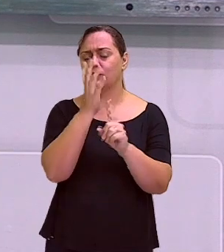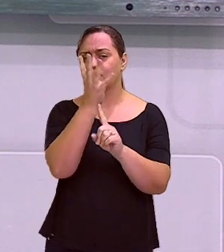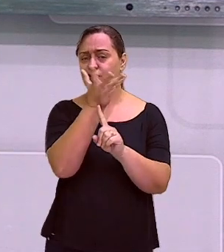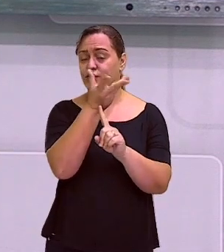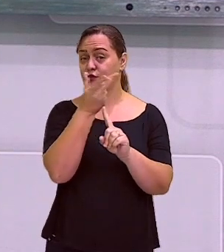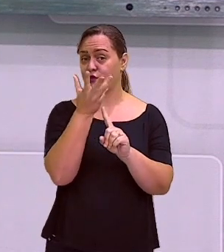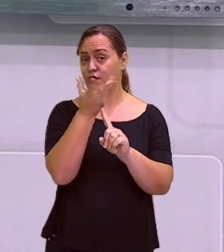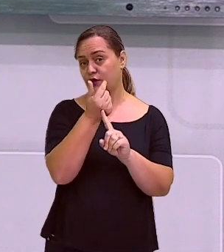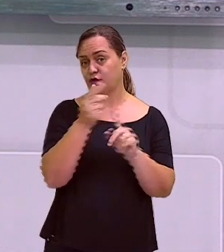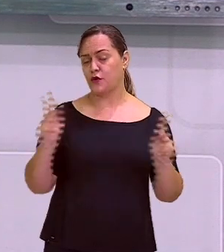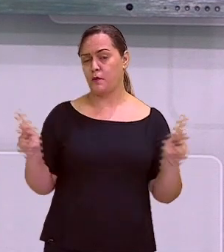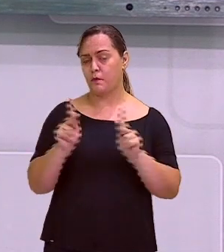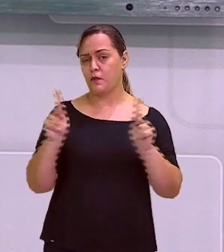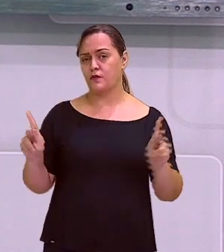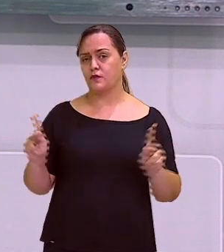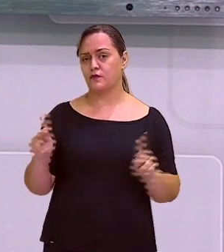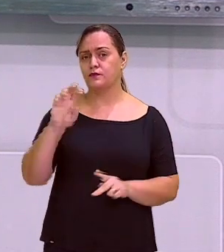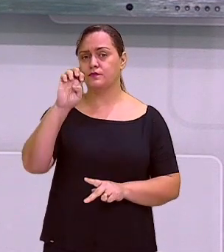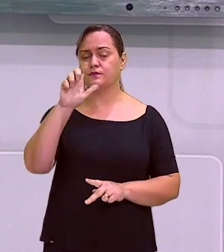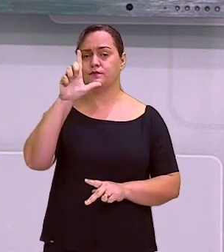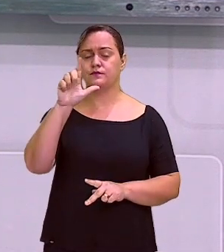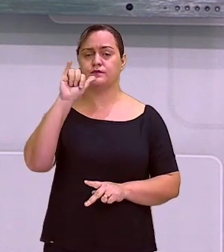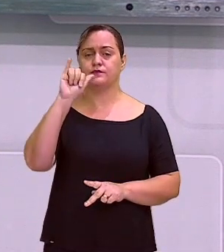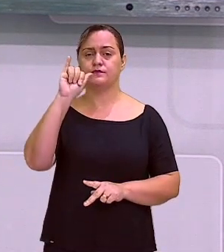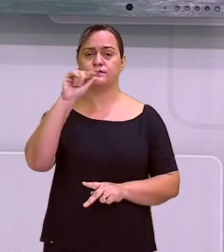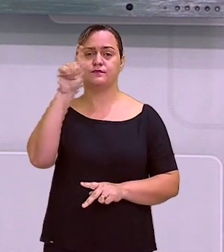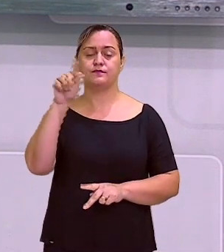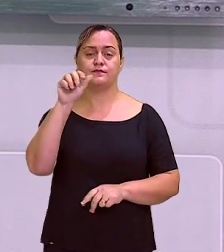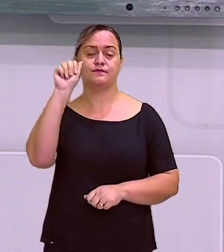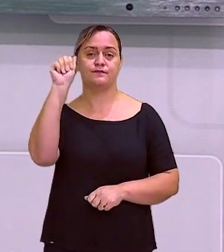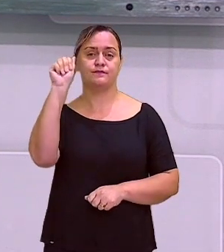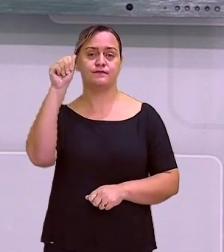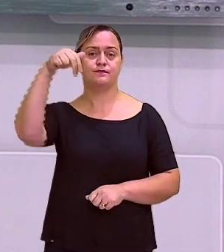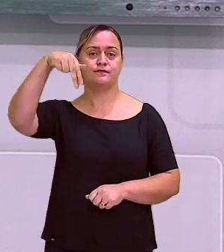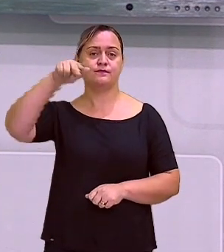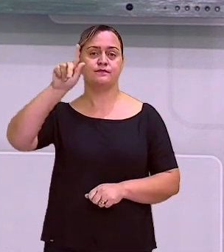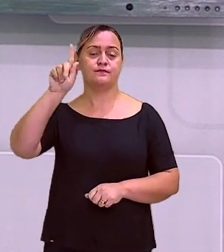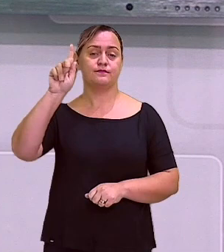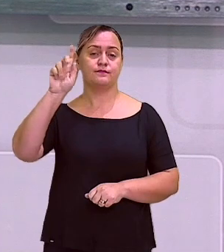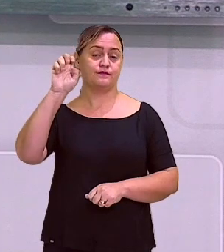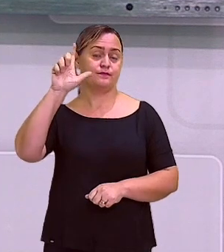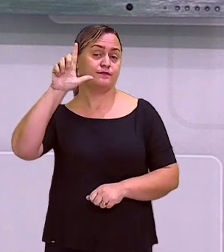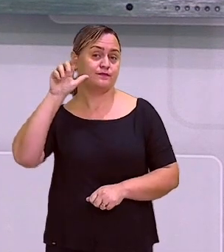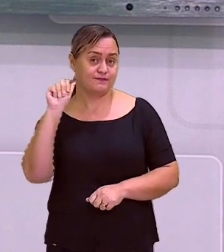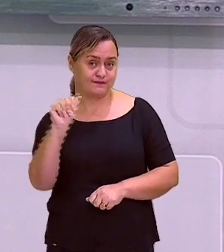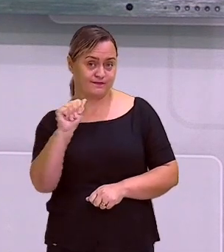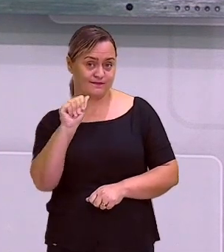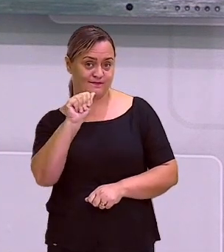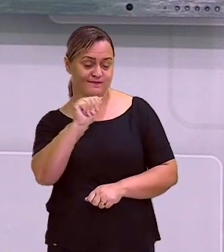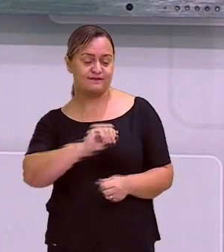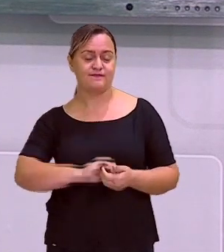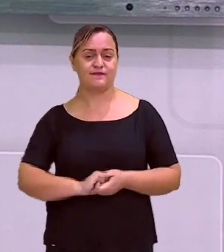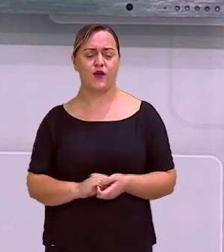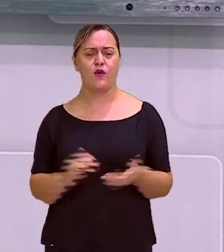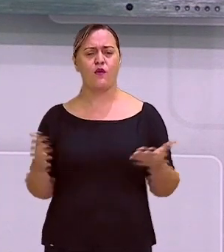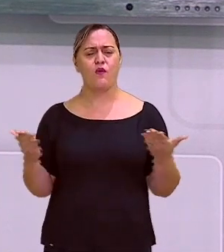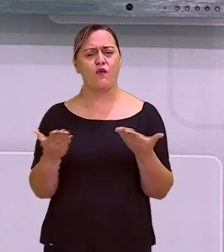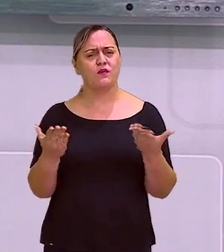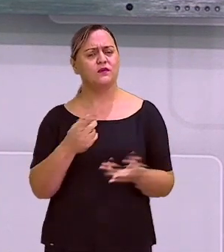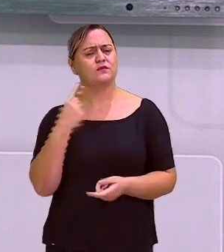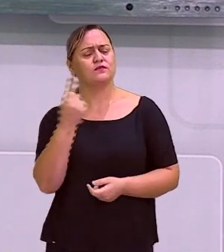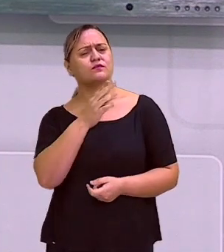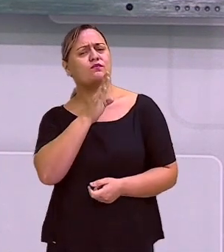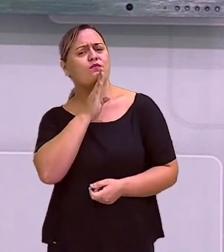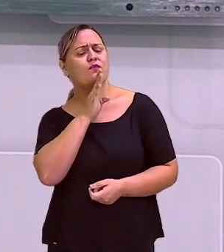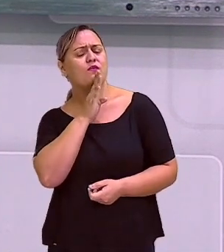Elisângela Martins, professora da Rede Municipal de Ensino de Governador Valadares. E hoje nós vamos conhecer